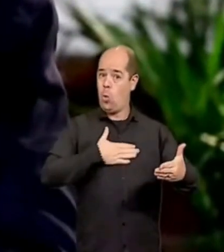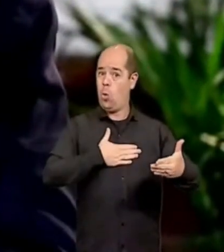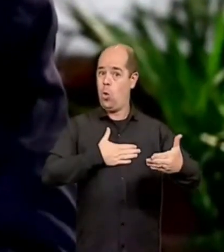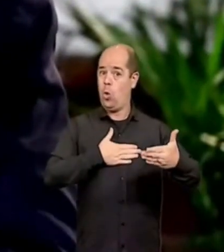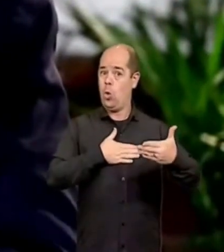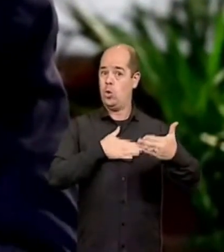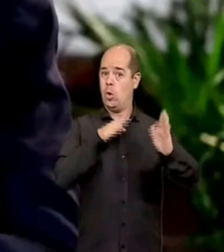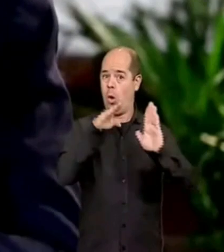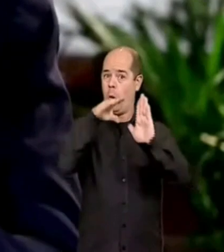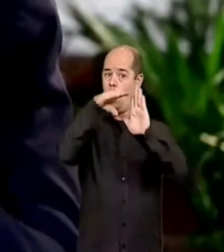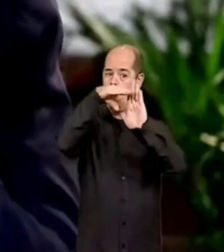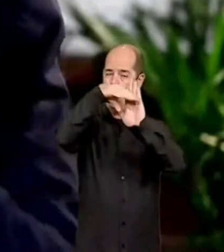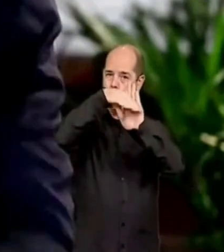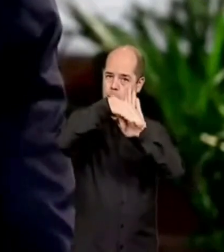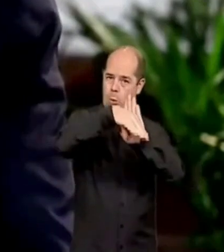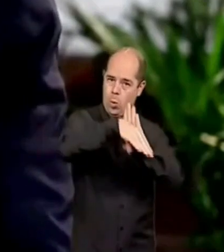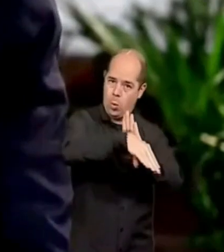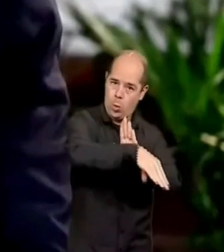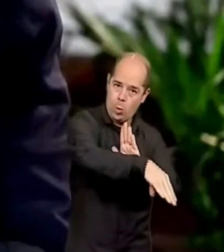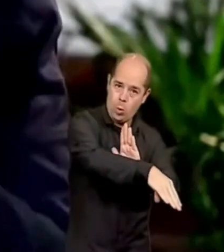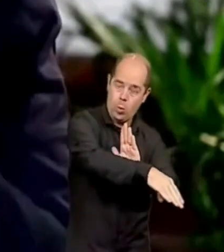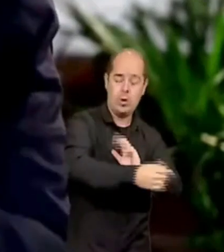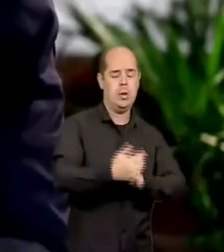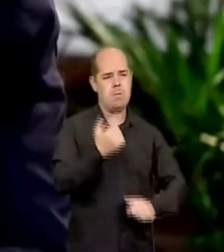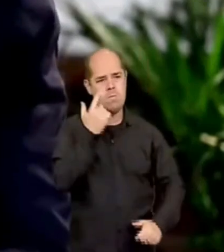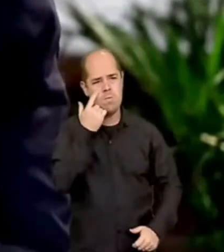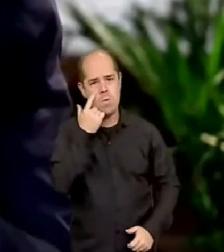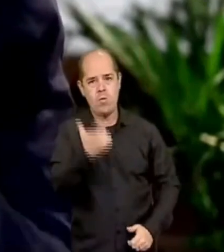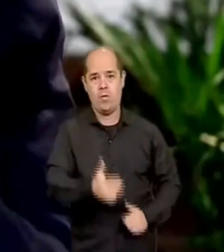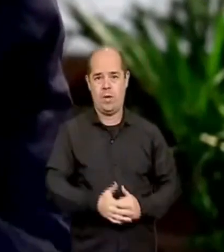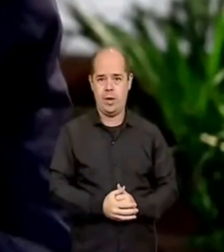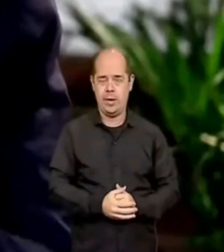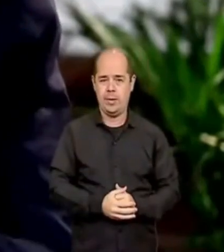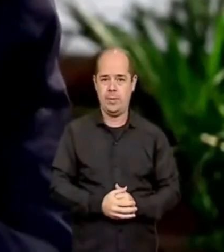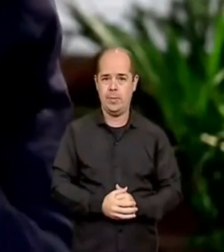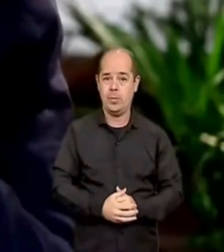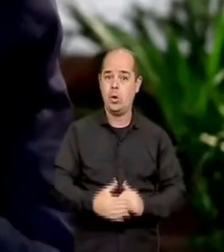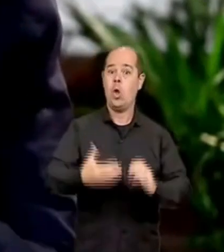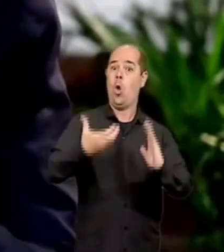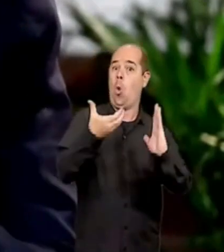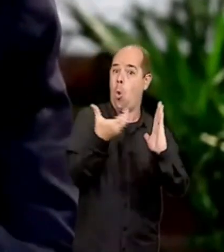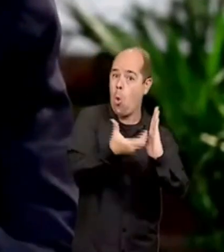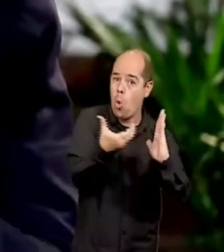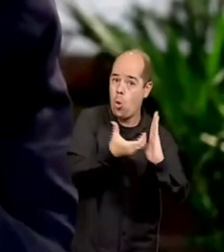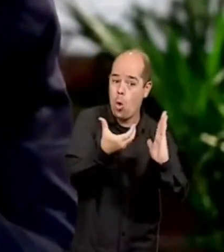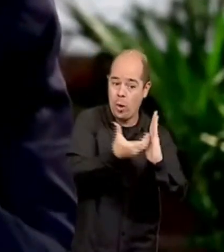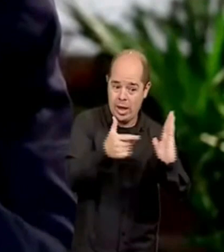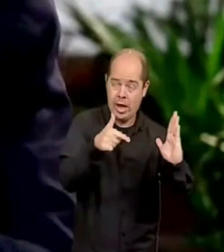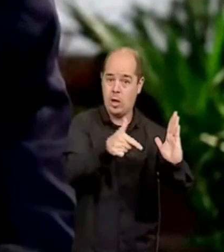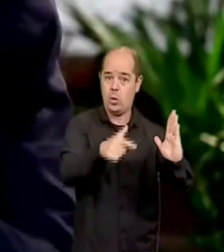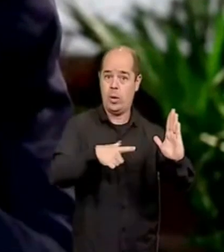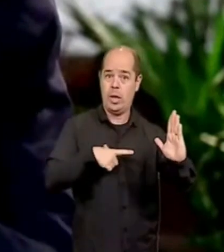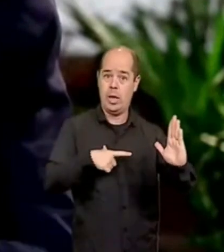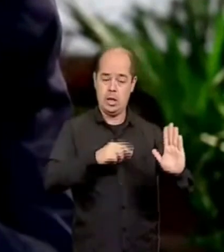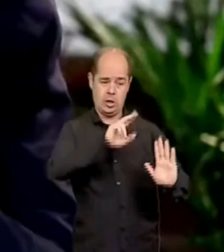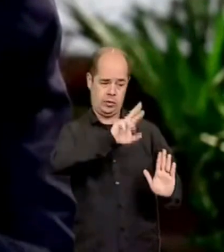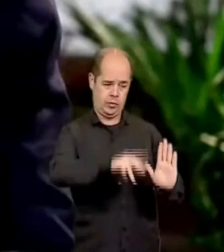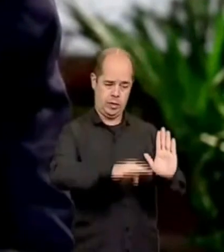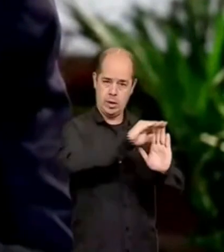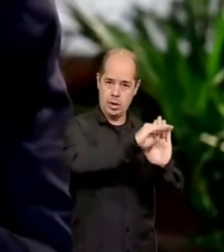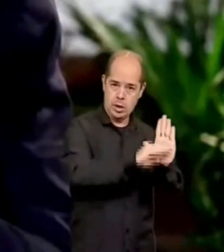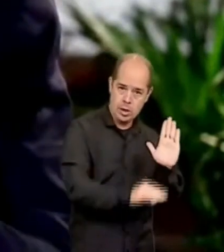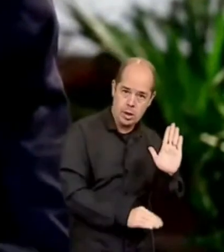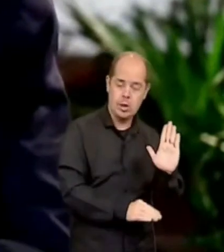nós estamos tomando no Congresso, o Congresso aprovando as medidas que nós encaminhamos, inclusive a reforma tributária, que vai ser a primeira